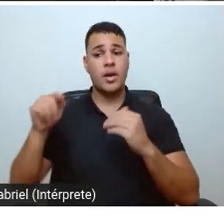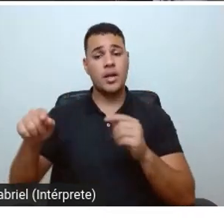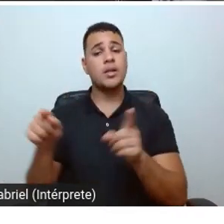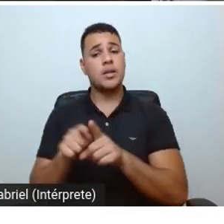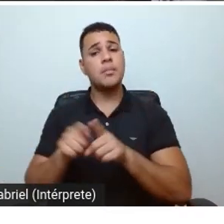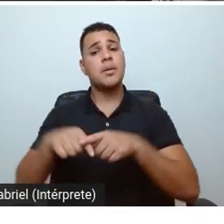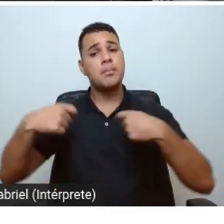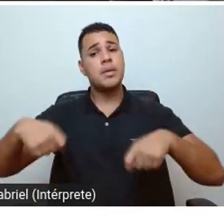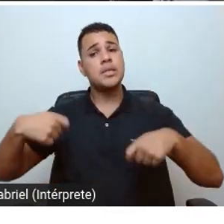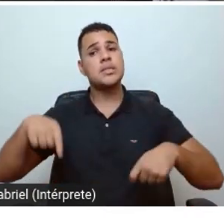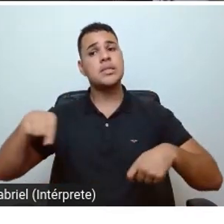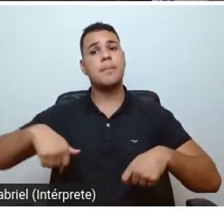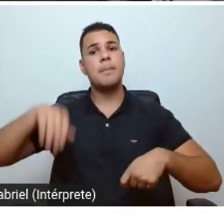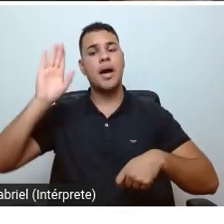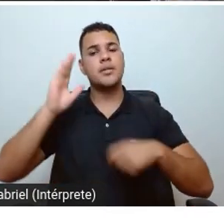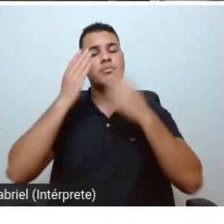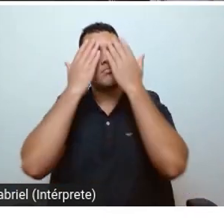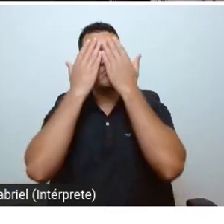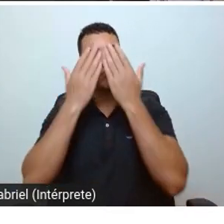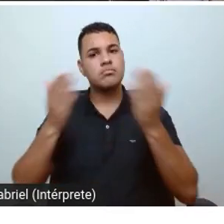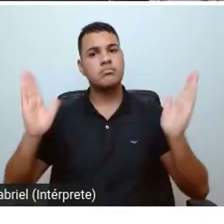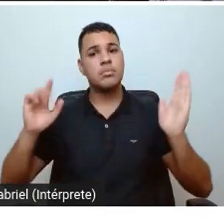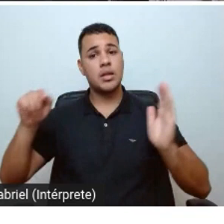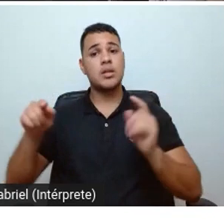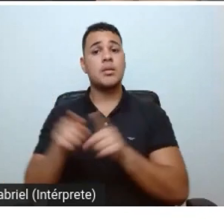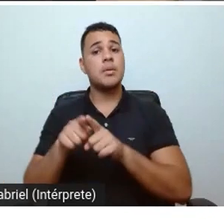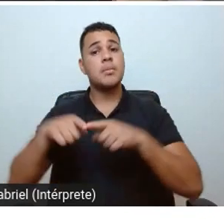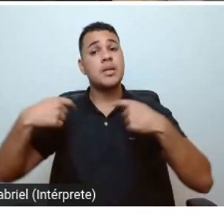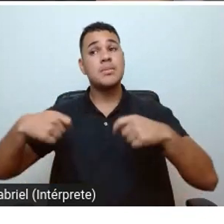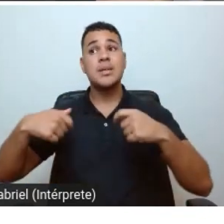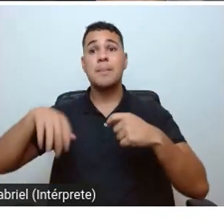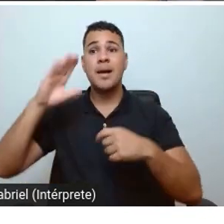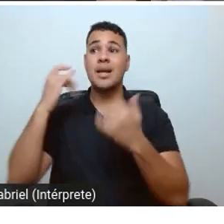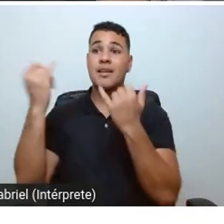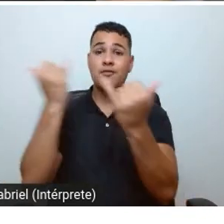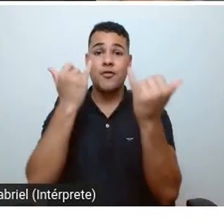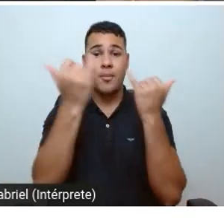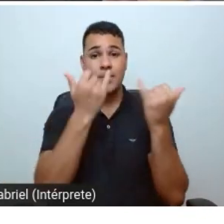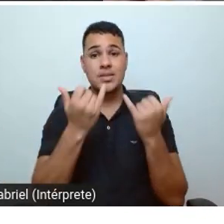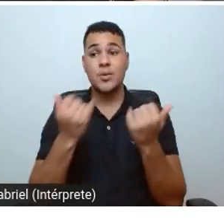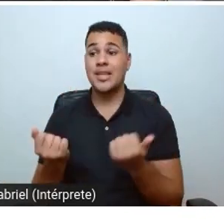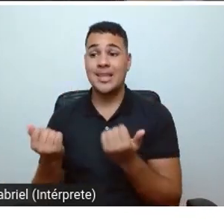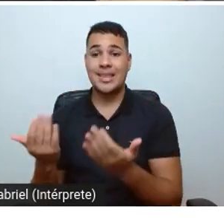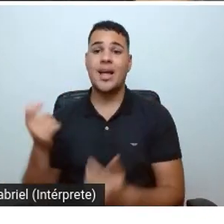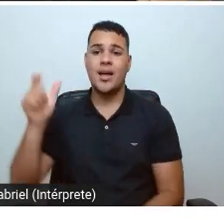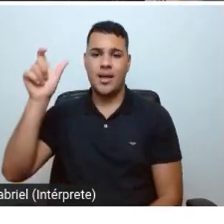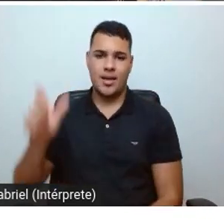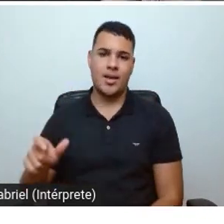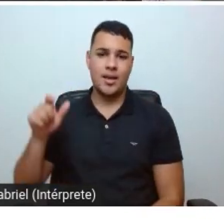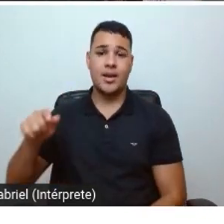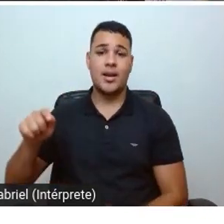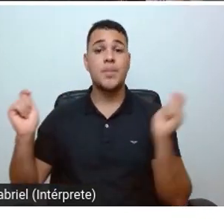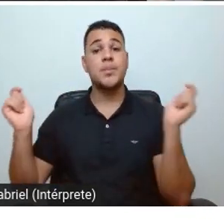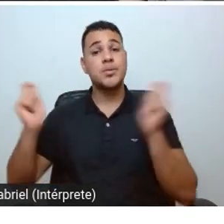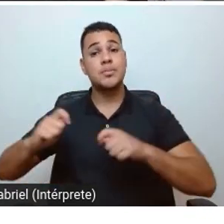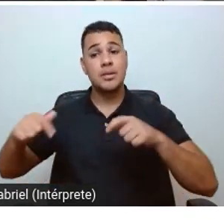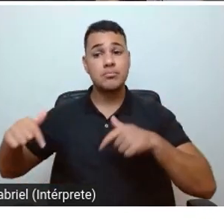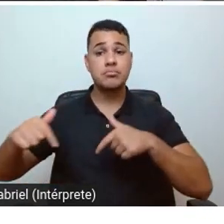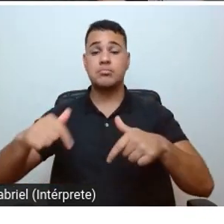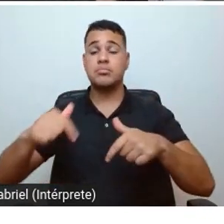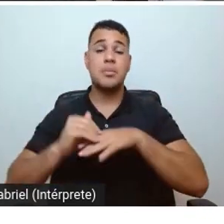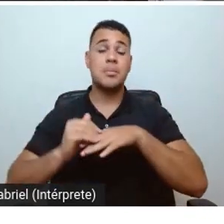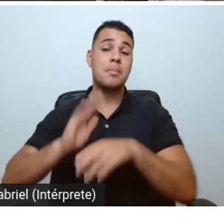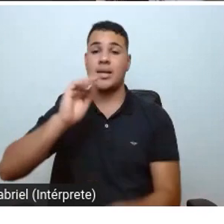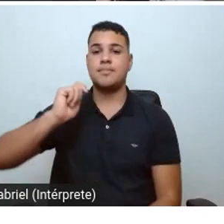do geral, né? Ele consiga ter indicadores no geral que vão dar a ele uma ação mais rápida na tomada